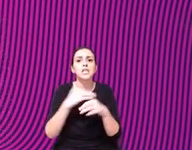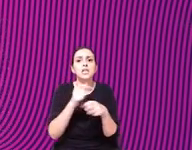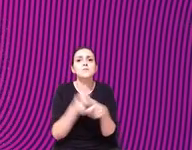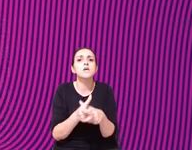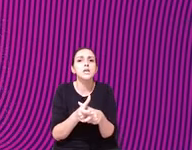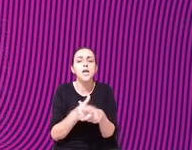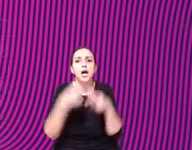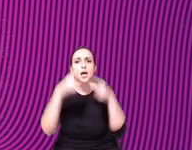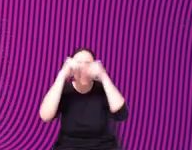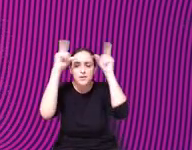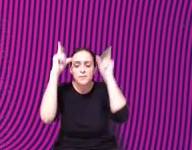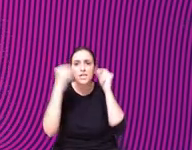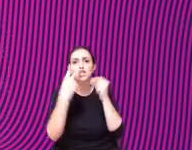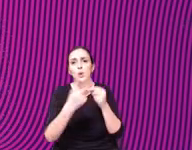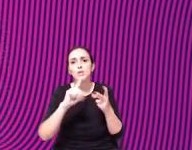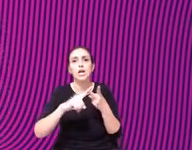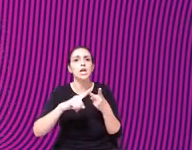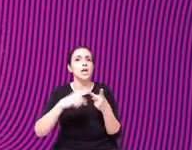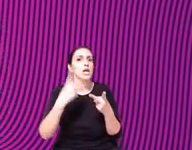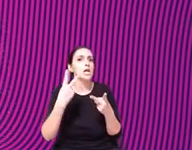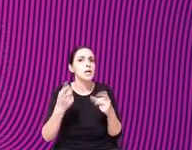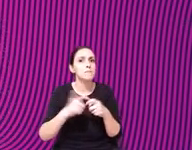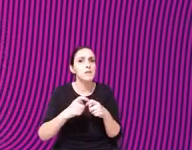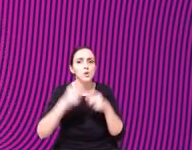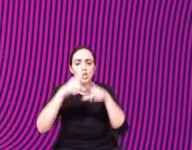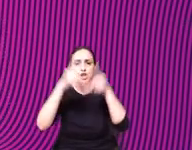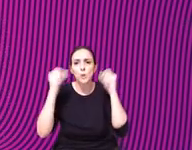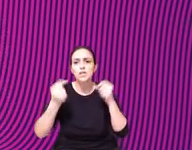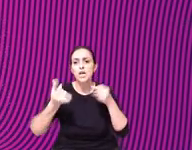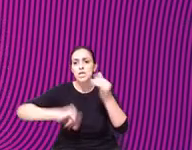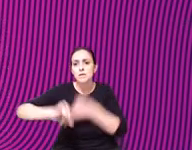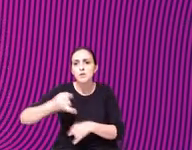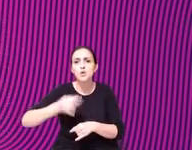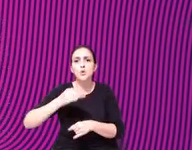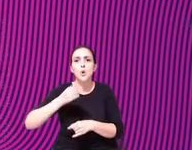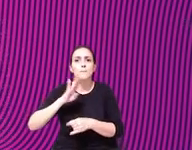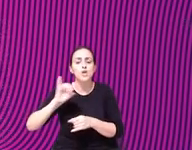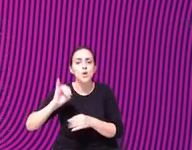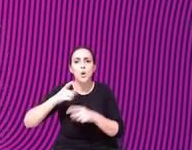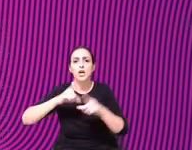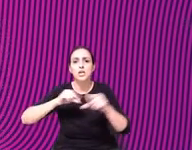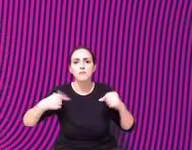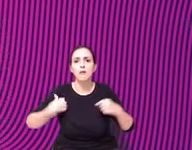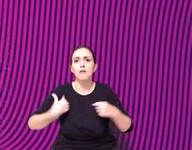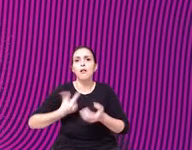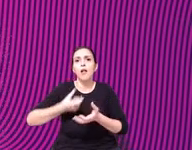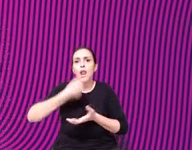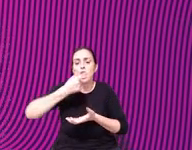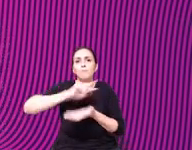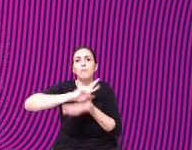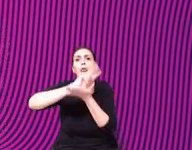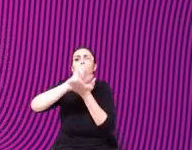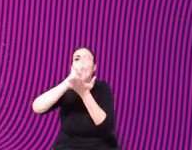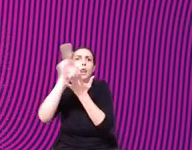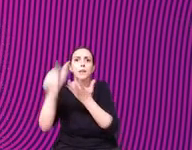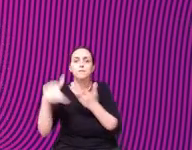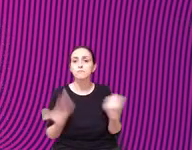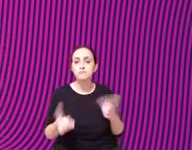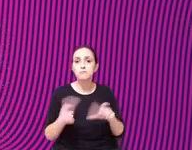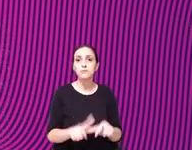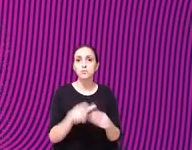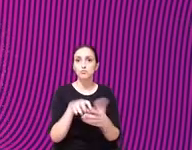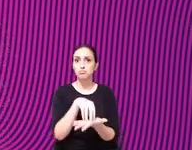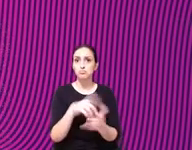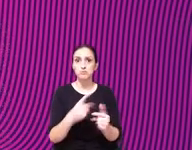enfermeiras, 2 médicos, o químico, o bioquímico, o farmacêutico, o auxiliar do amigo, possível.